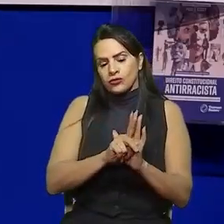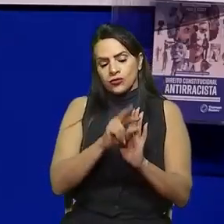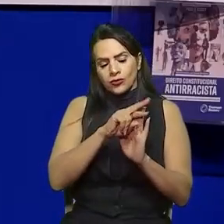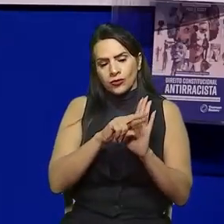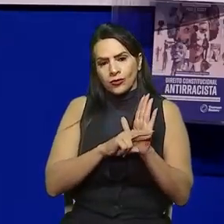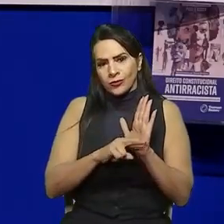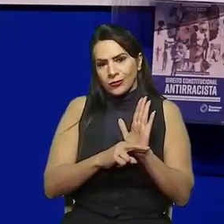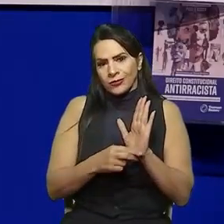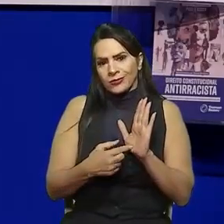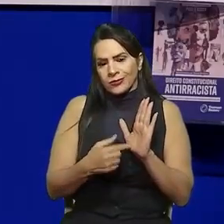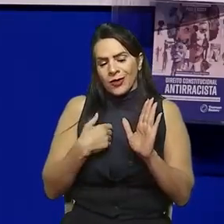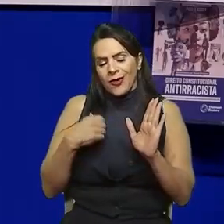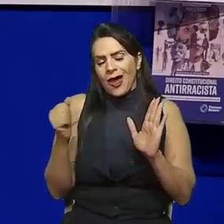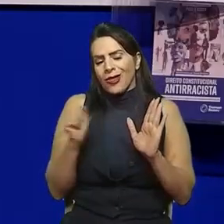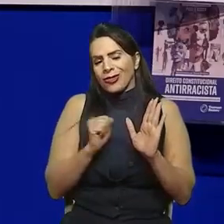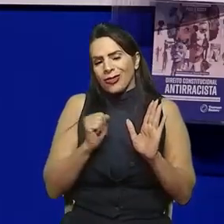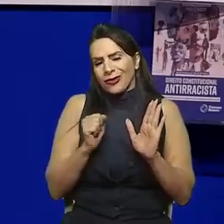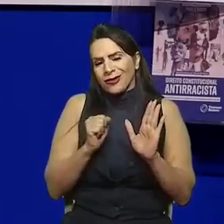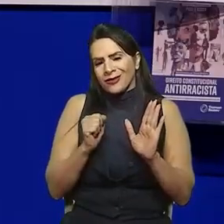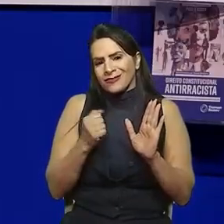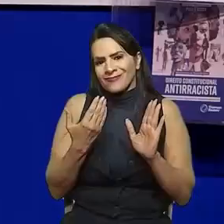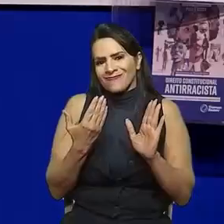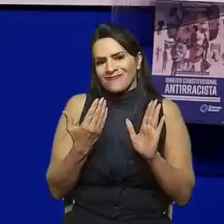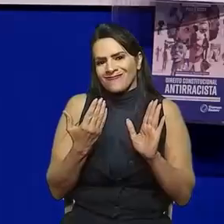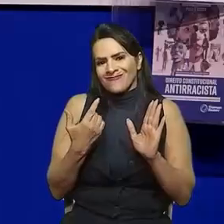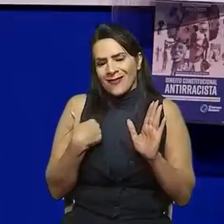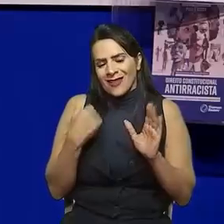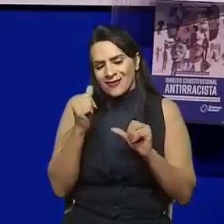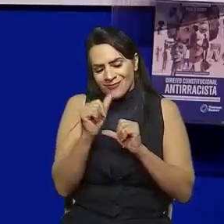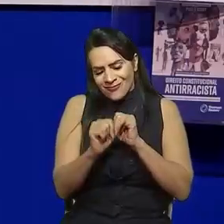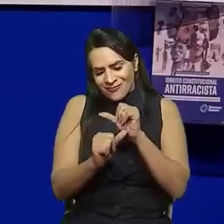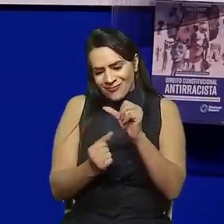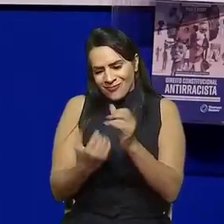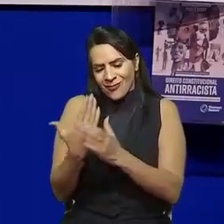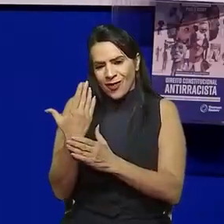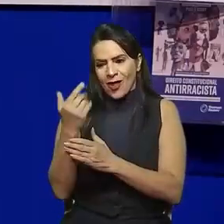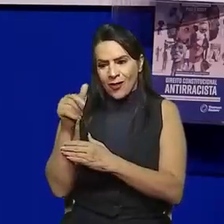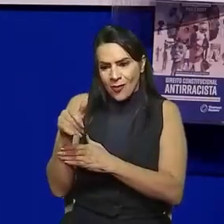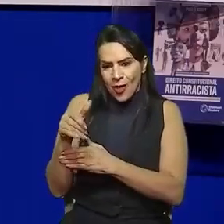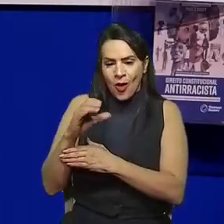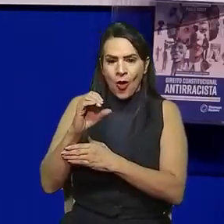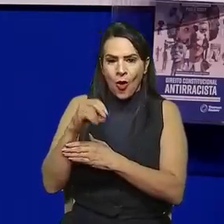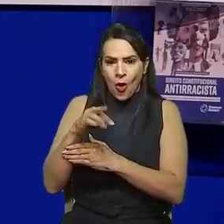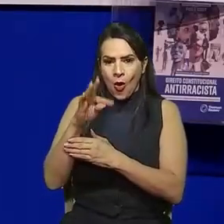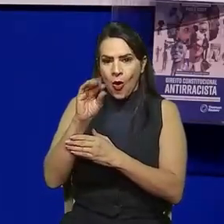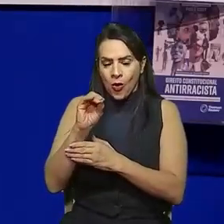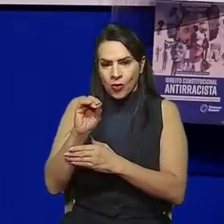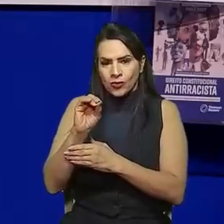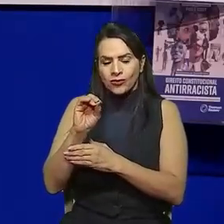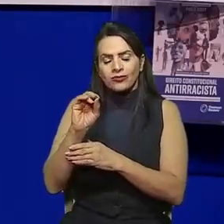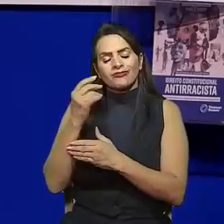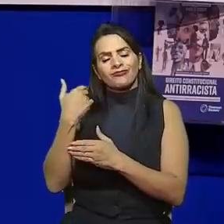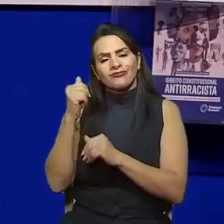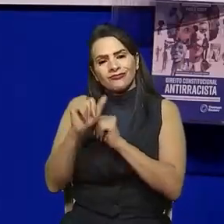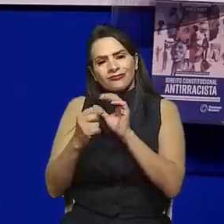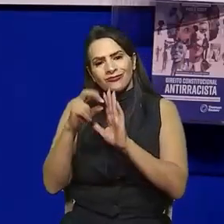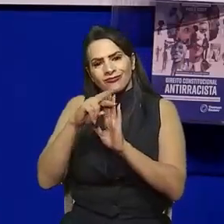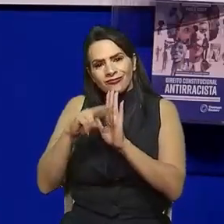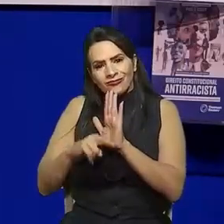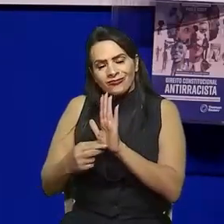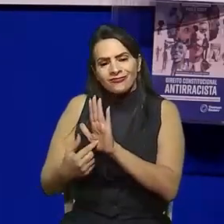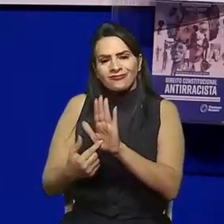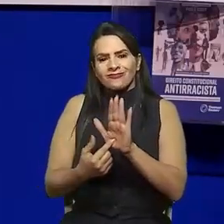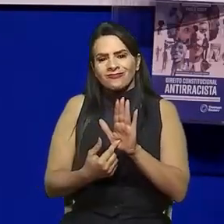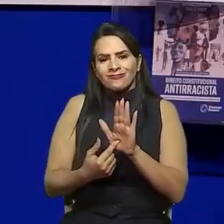E num deles eu transformei o meu conto num roteiro. E tive a maior desilusão, porque quando eu entreguei